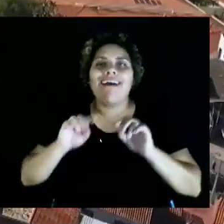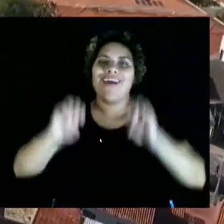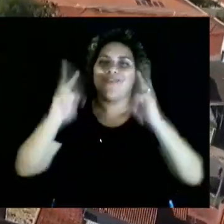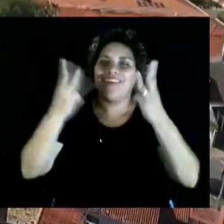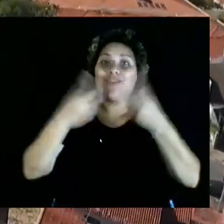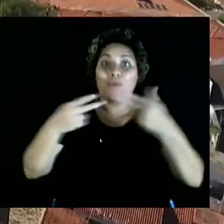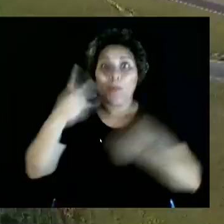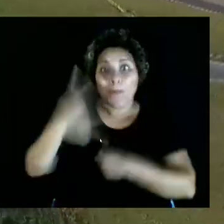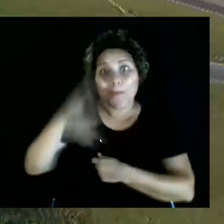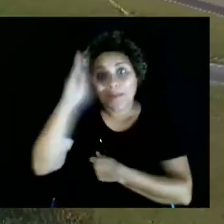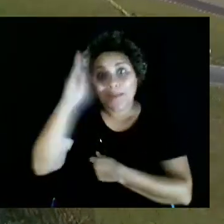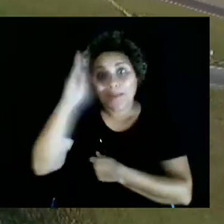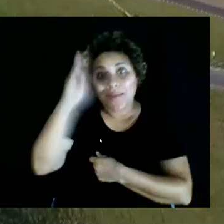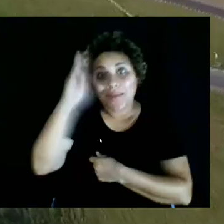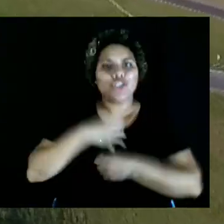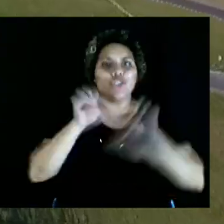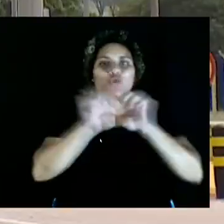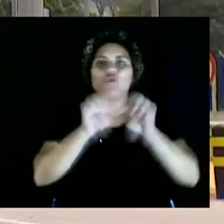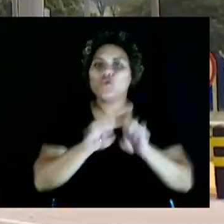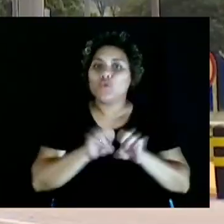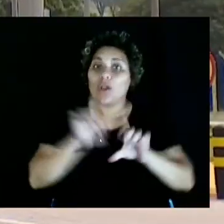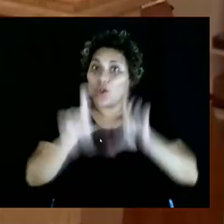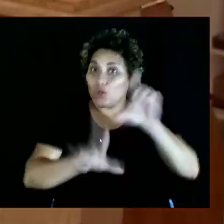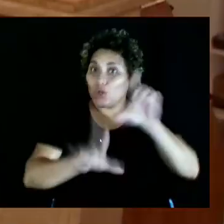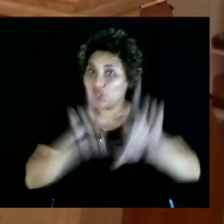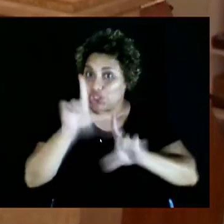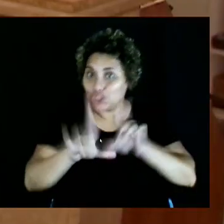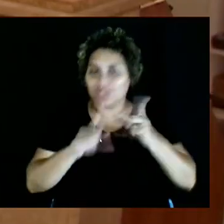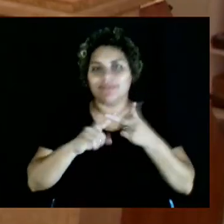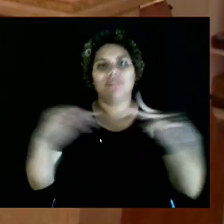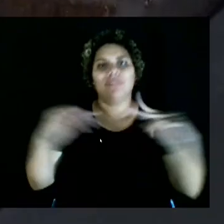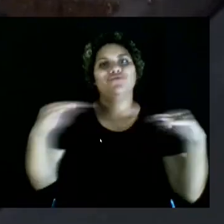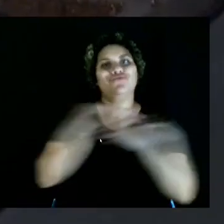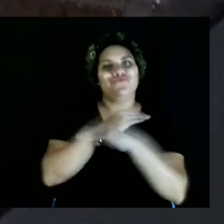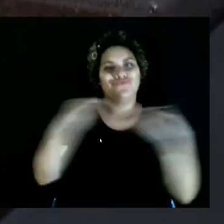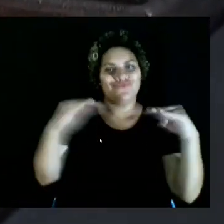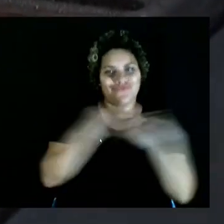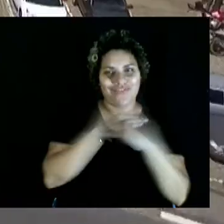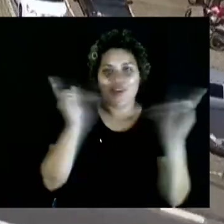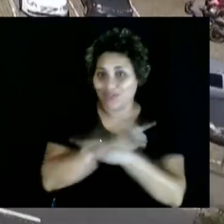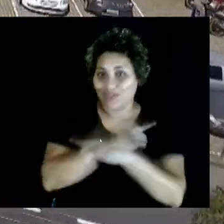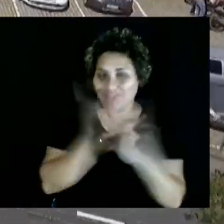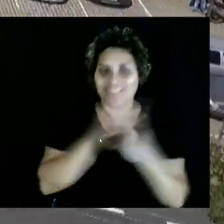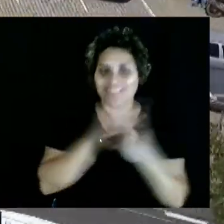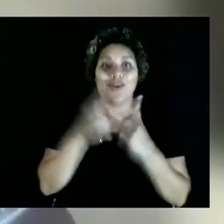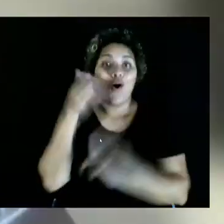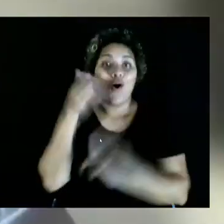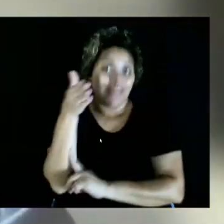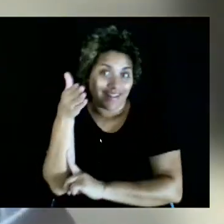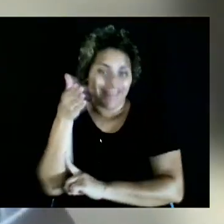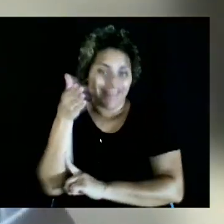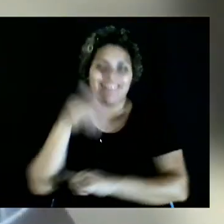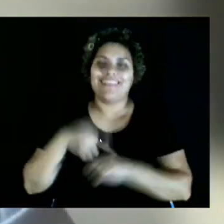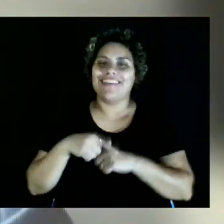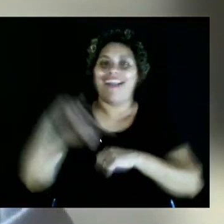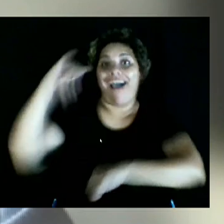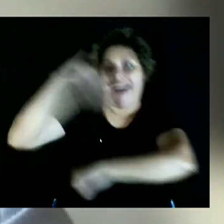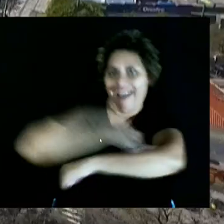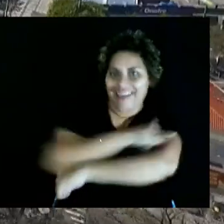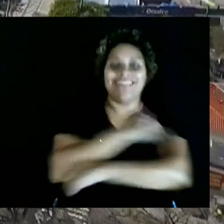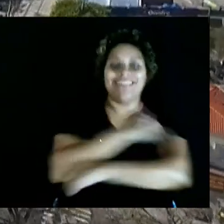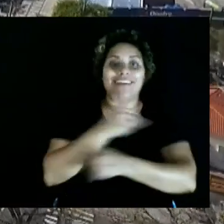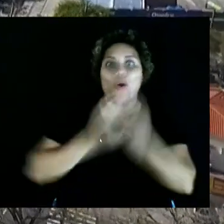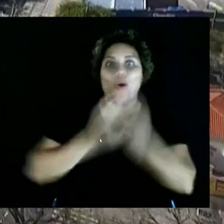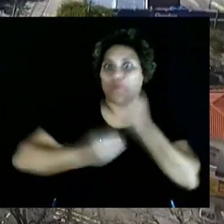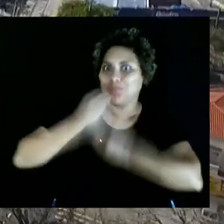sua estrutura logística, a malha viária e aérea, hotelaria, gastronomia e turismo, como explica Rodrigo, um